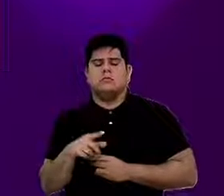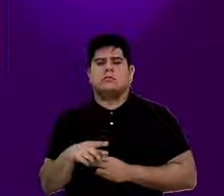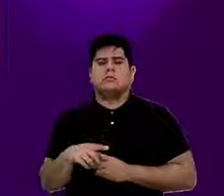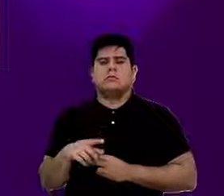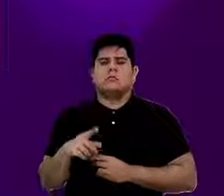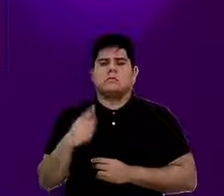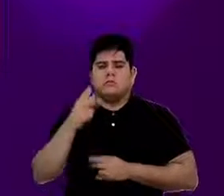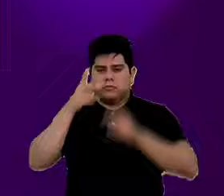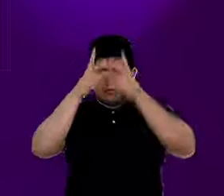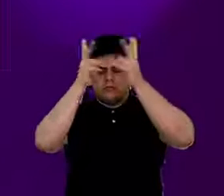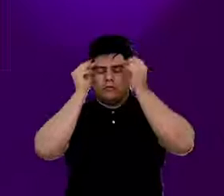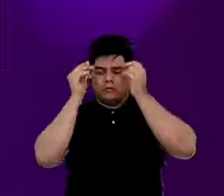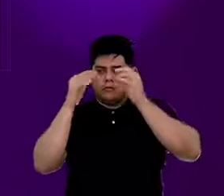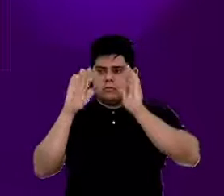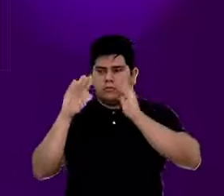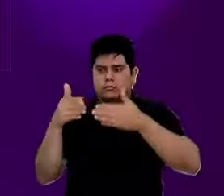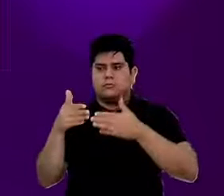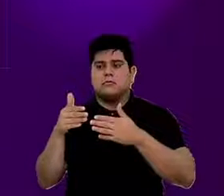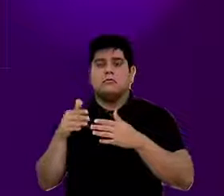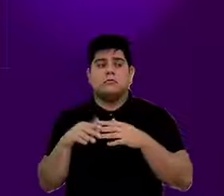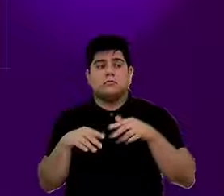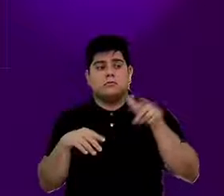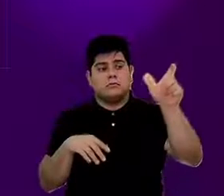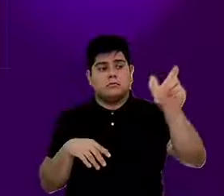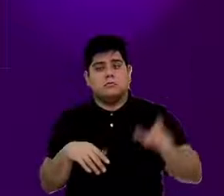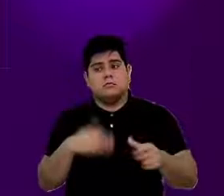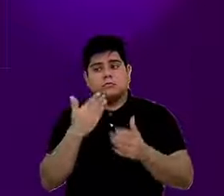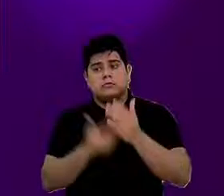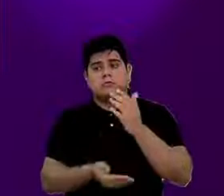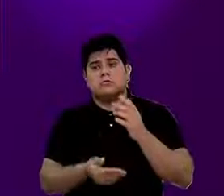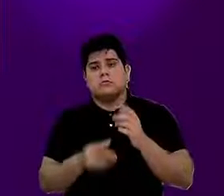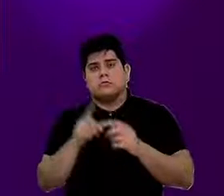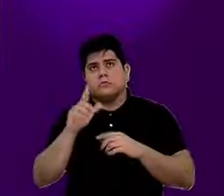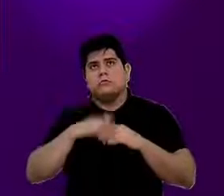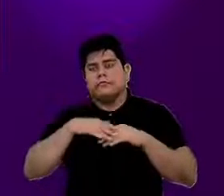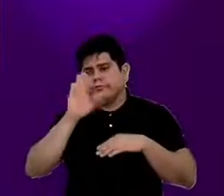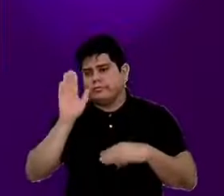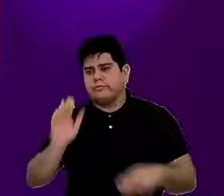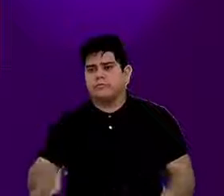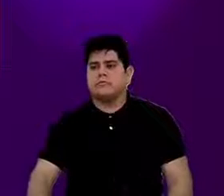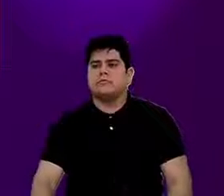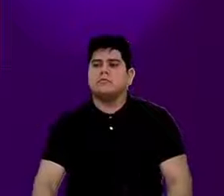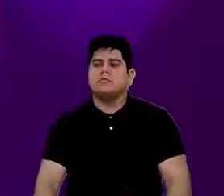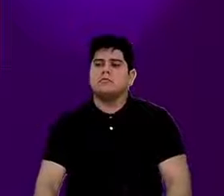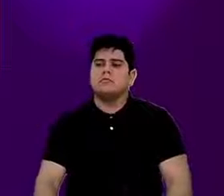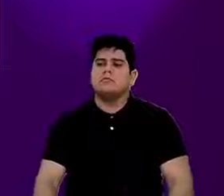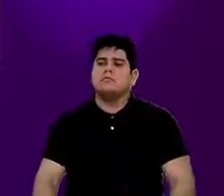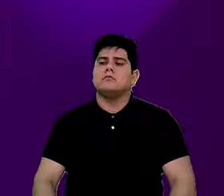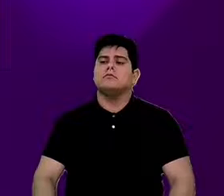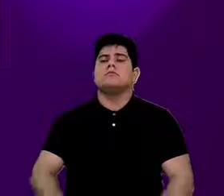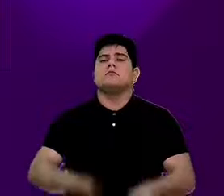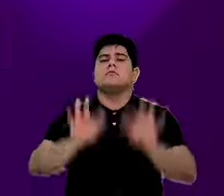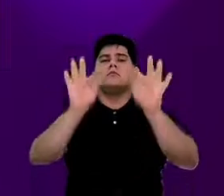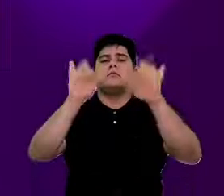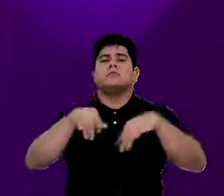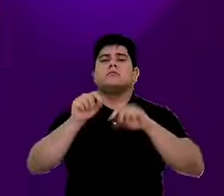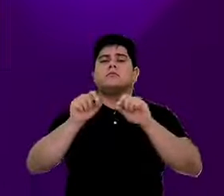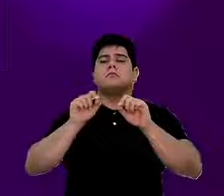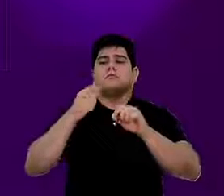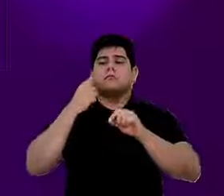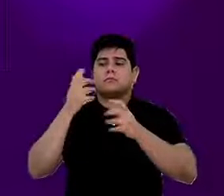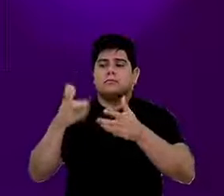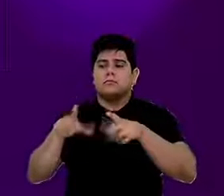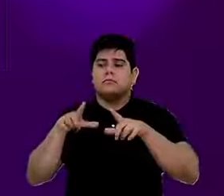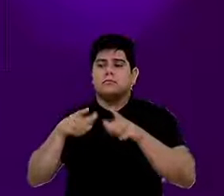com enfermagem especializada, a chance do paciente se perder nesse processo ainda é maior. E, no final, a gente buscar a certificação